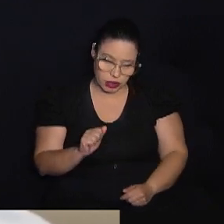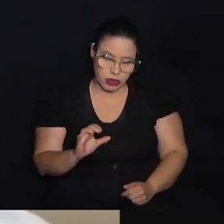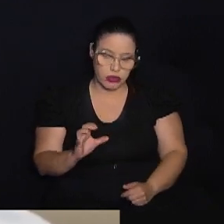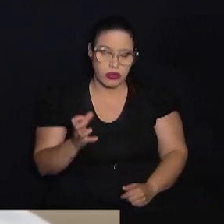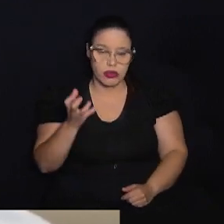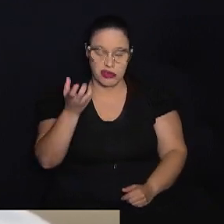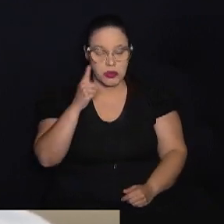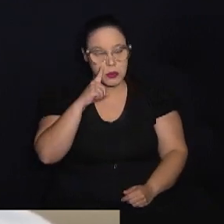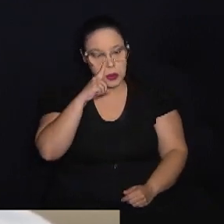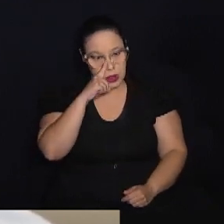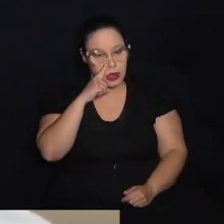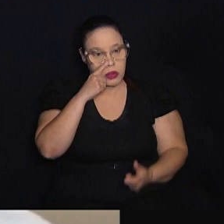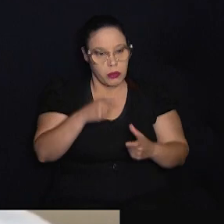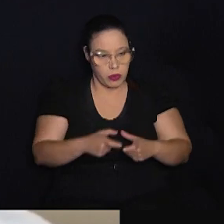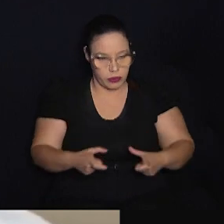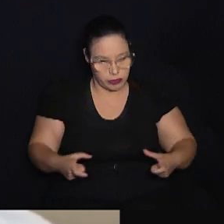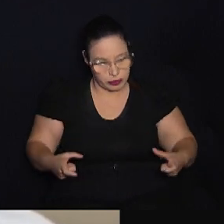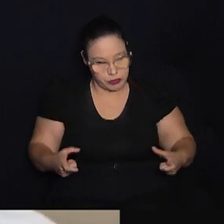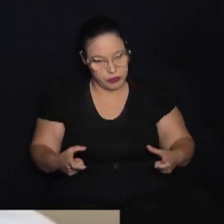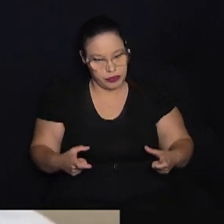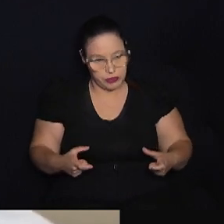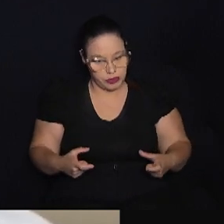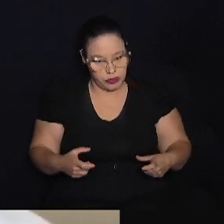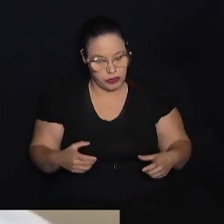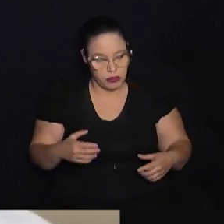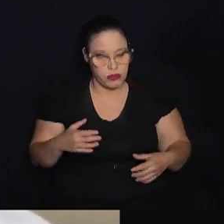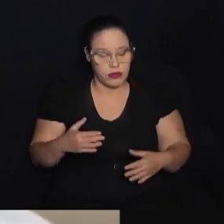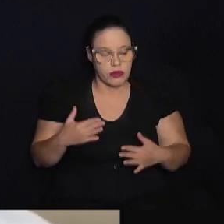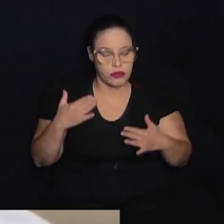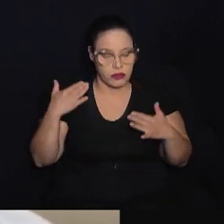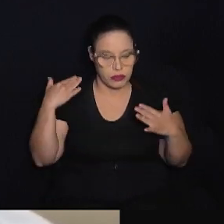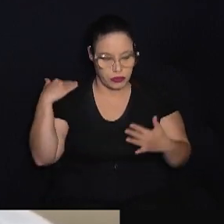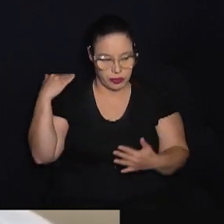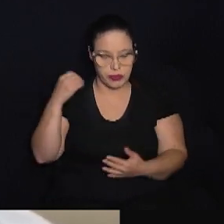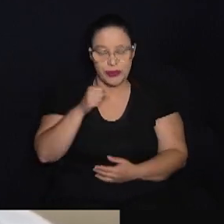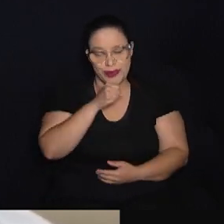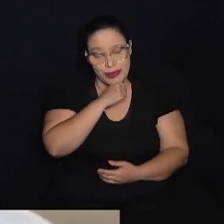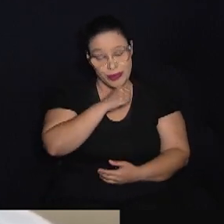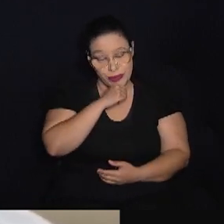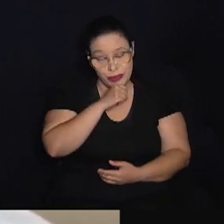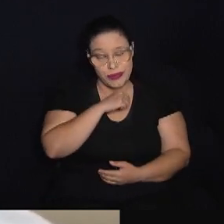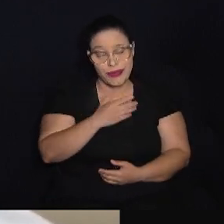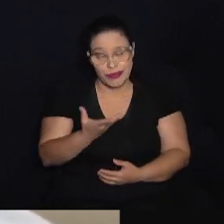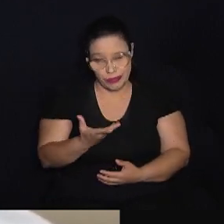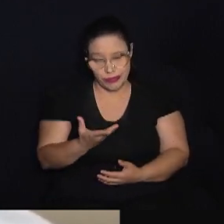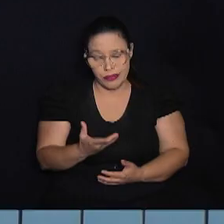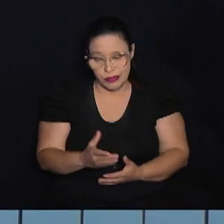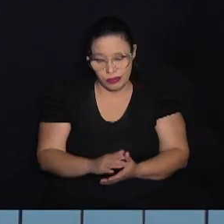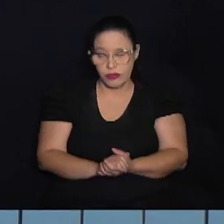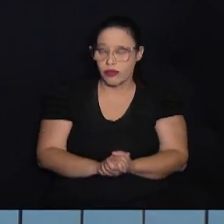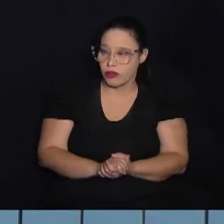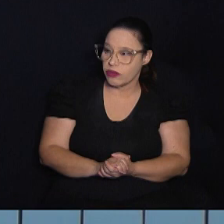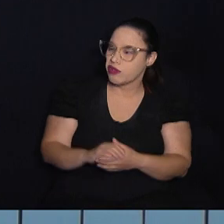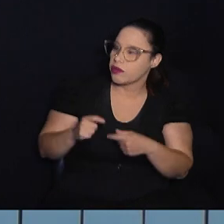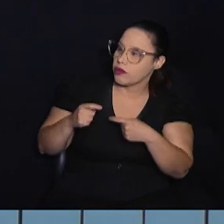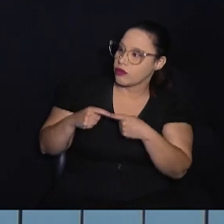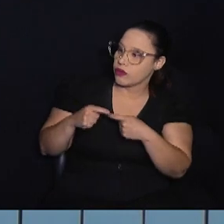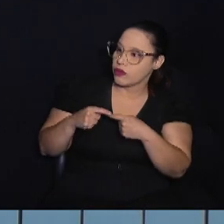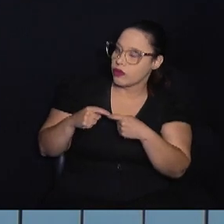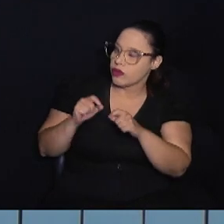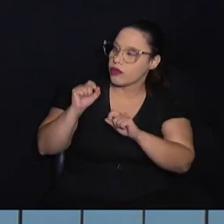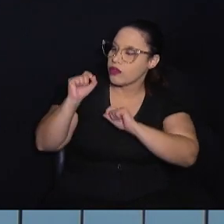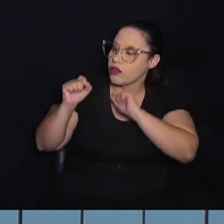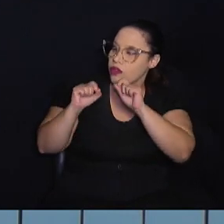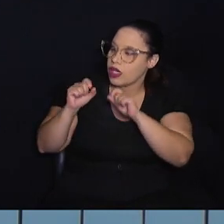um risco maior. Mas geralmente é nas pessoas mais idosas, mais velhas, assim. É, doutor, com